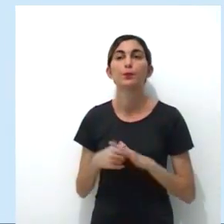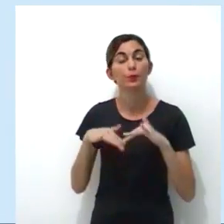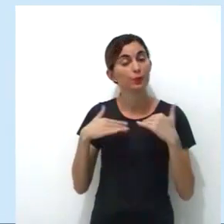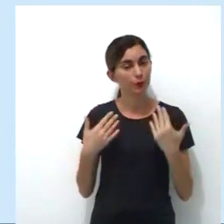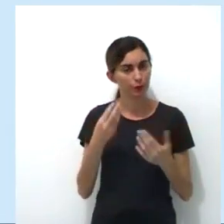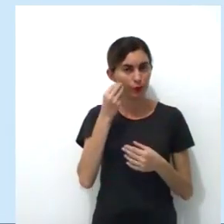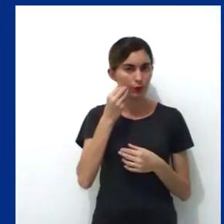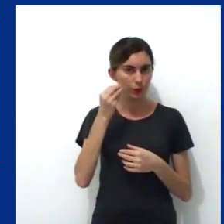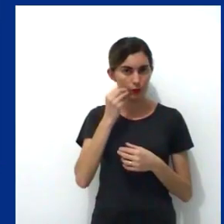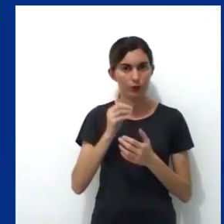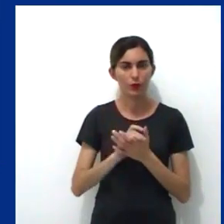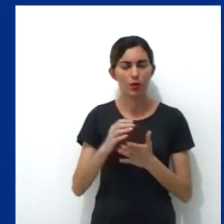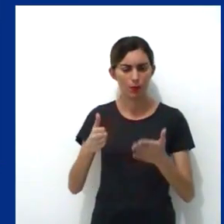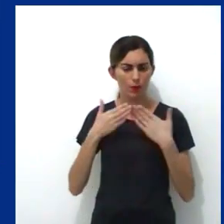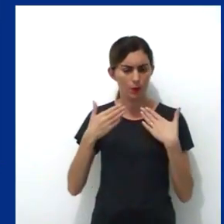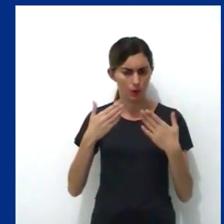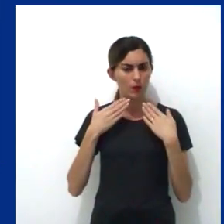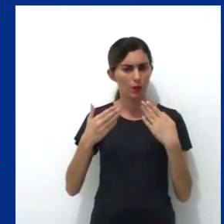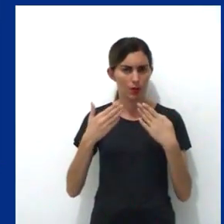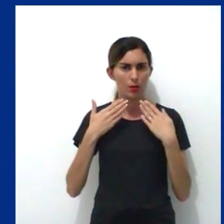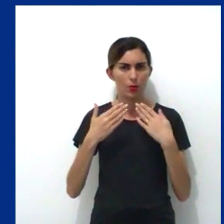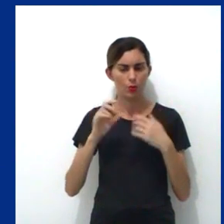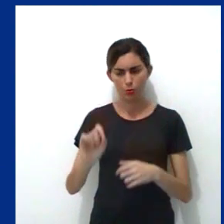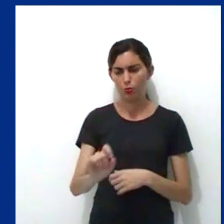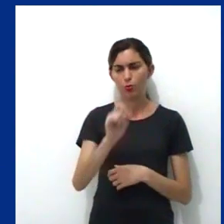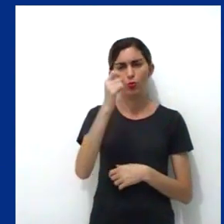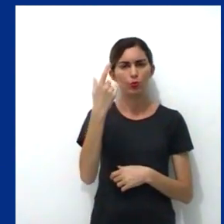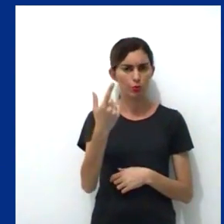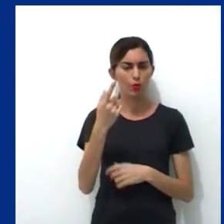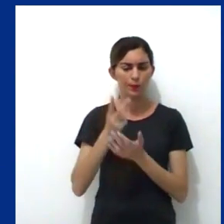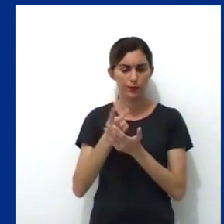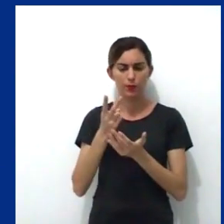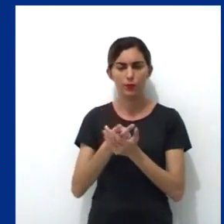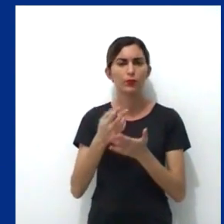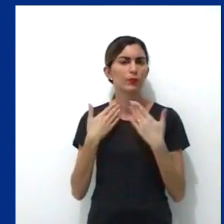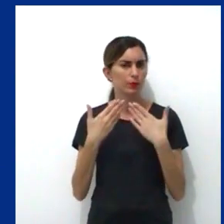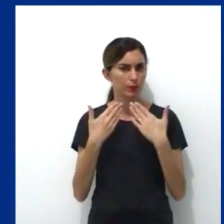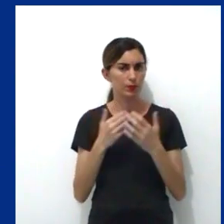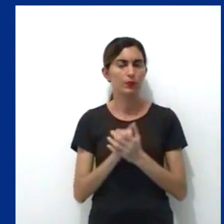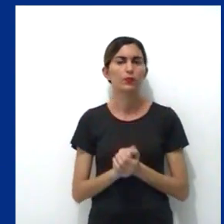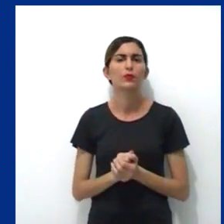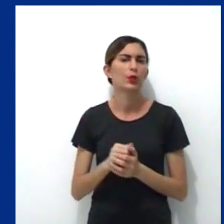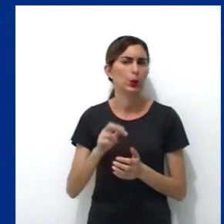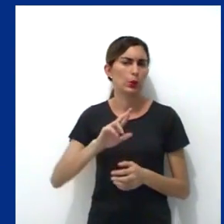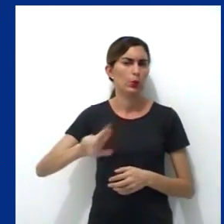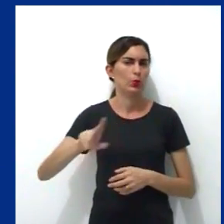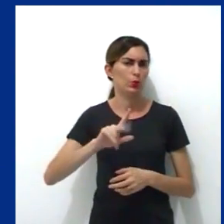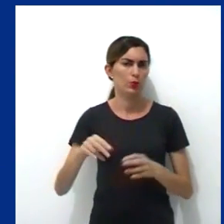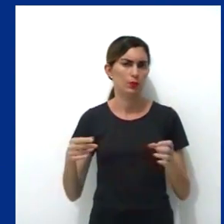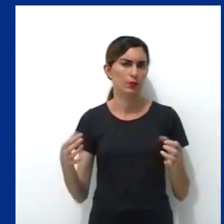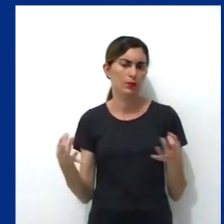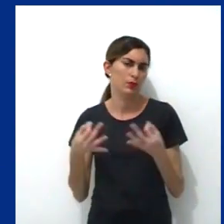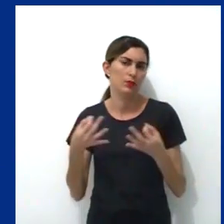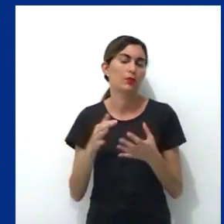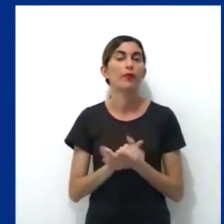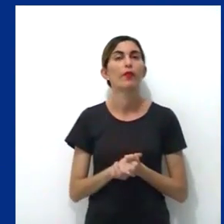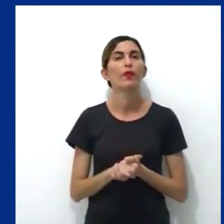ver agora a segunda questão. Na segunda questão eu trouxe também para vocês uma tirinha. Vamos ver o diálogo entre os meninos